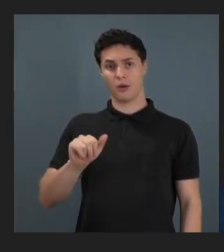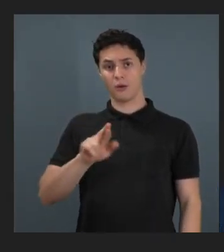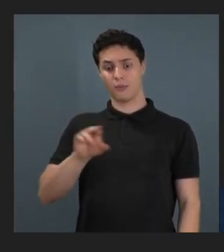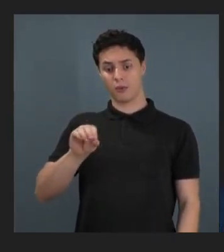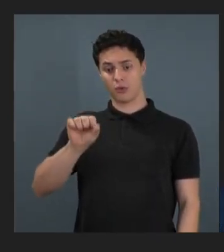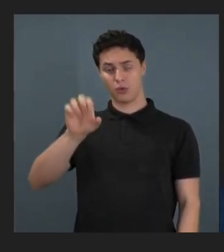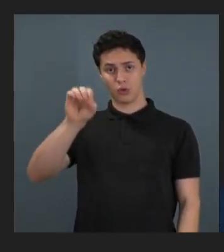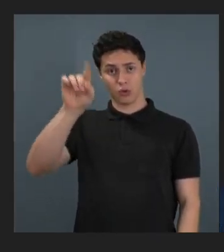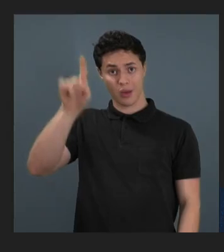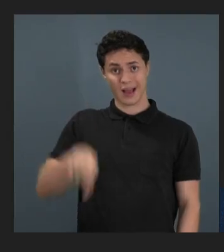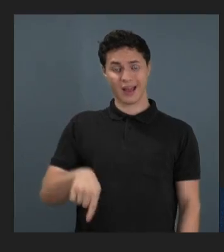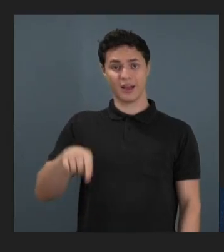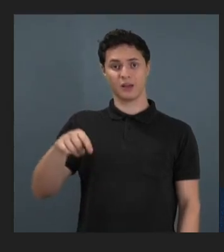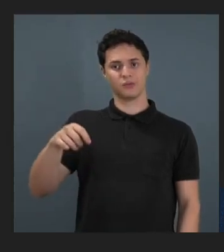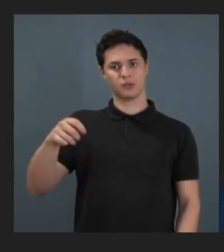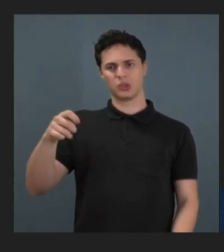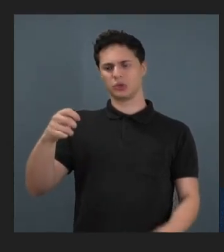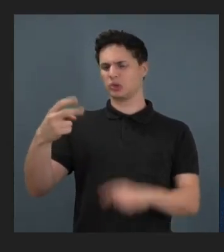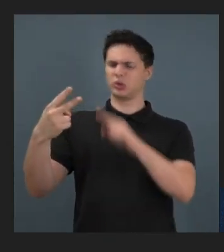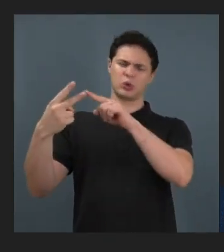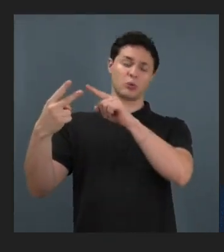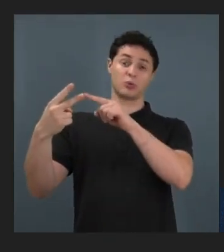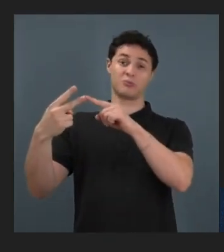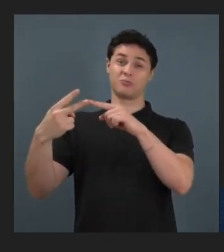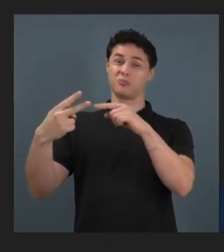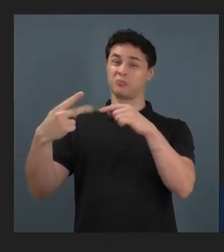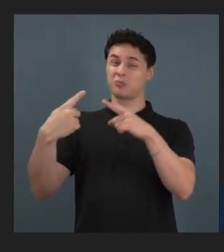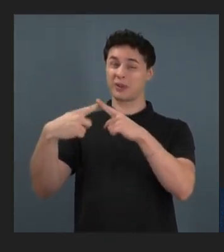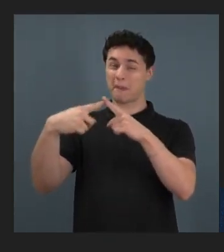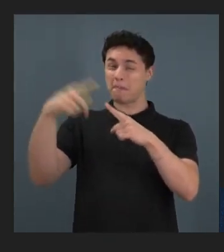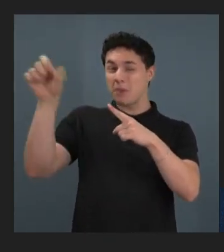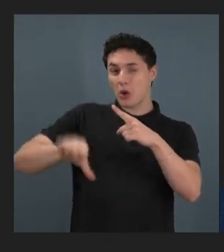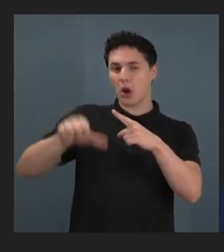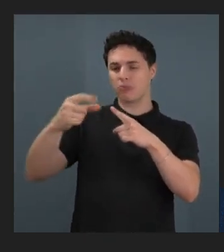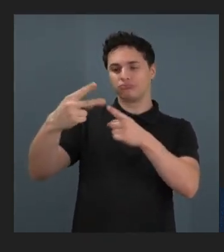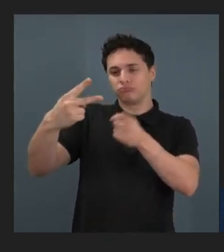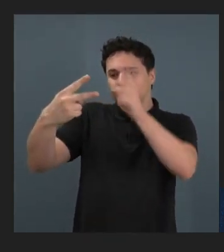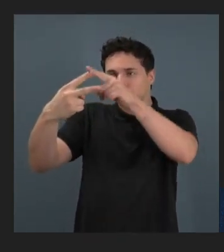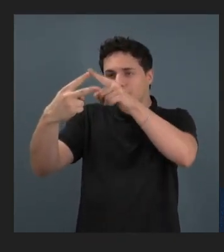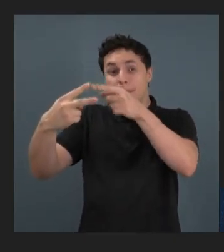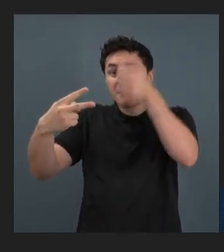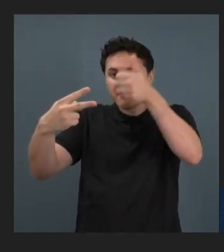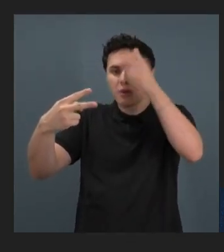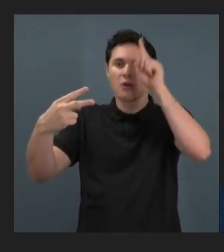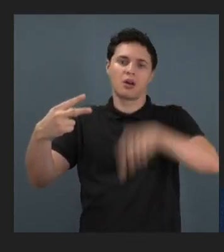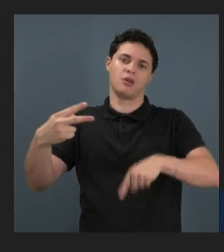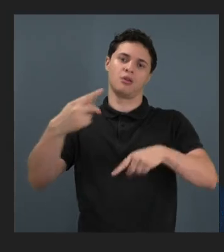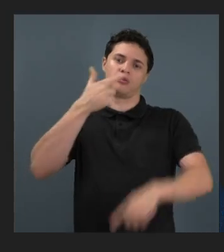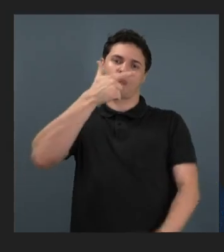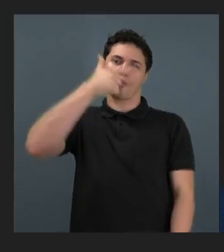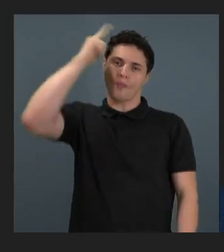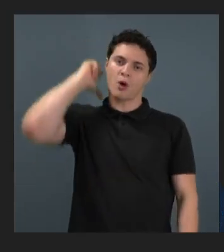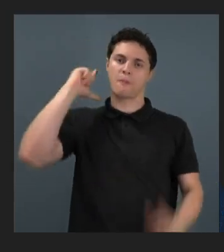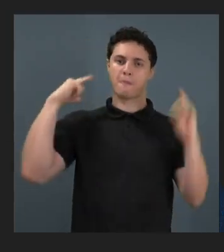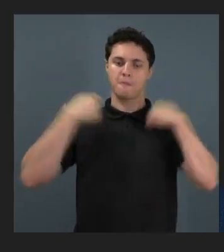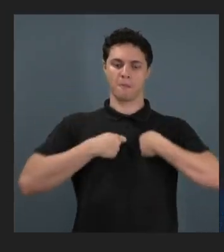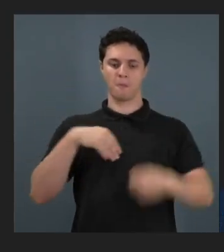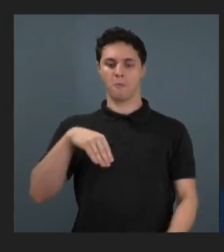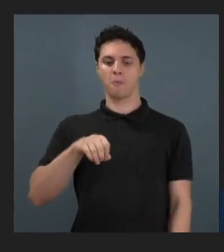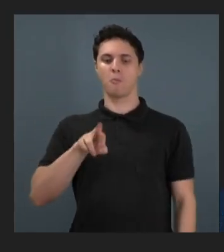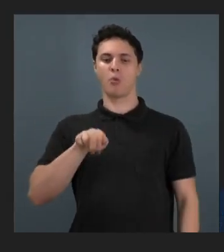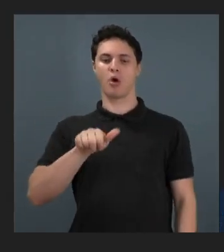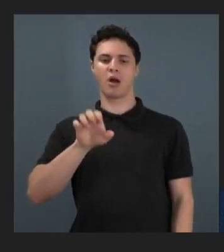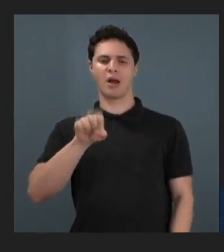da fila, porque o primeiro é o ministro Alexandre de Moraes, que vem cometendo abusos de autoridade,